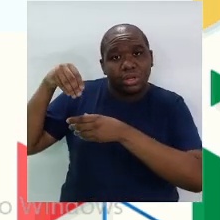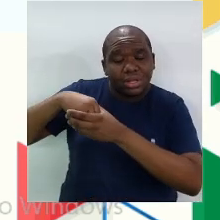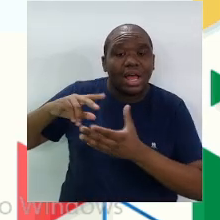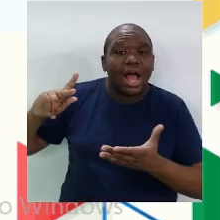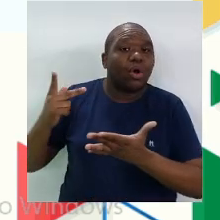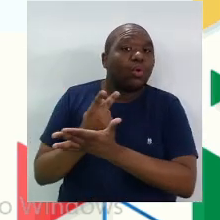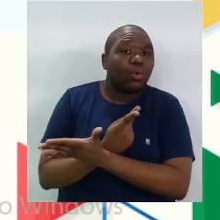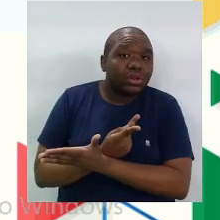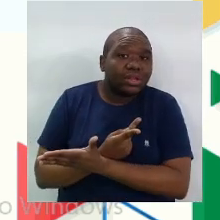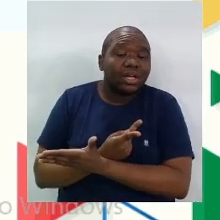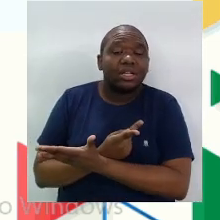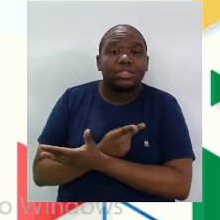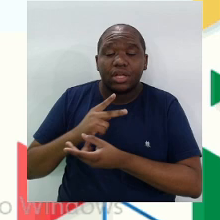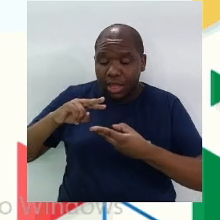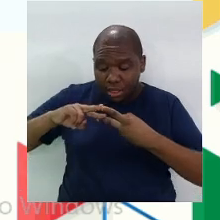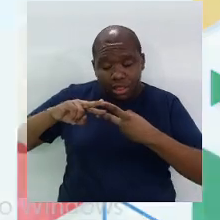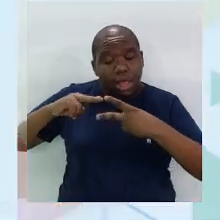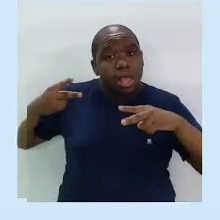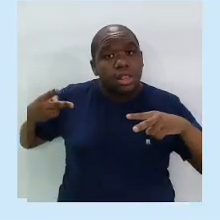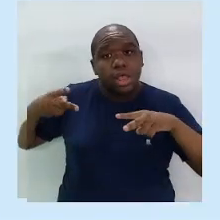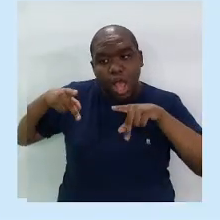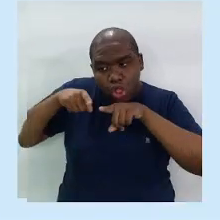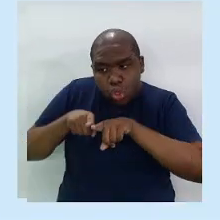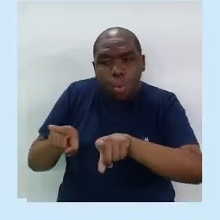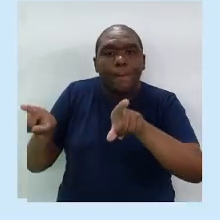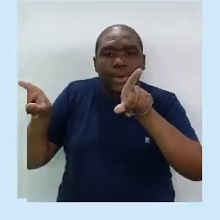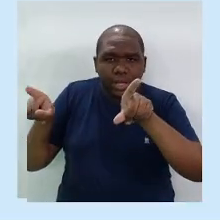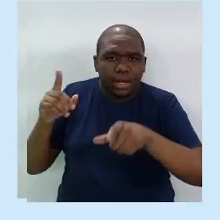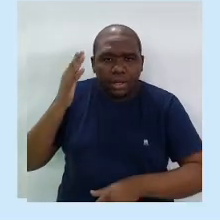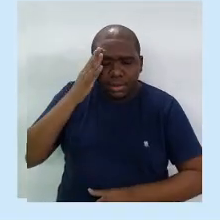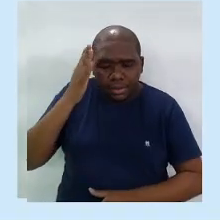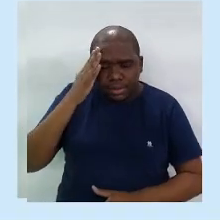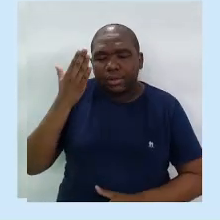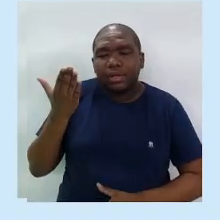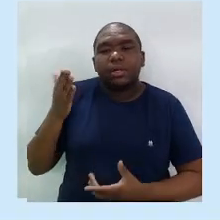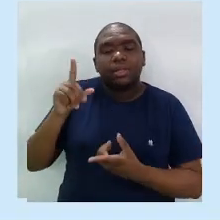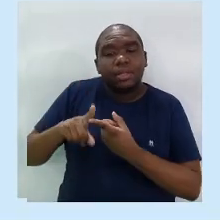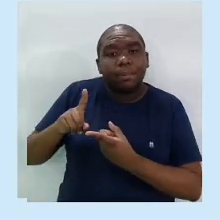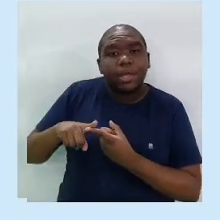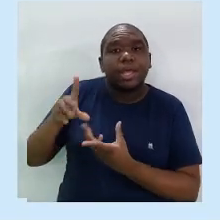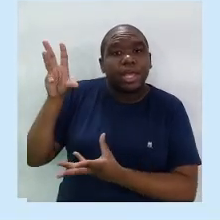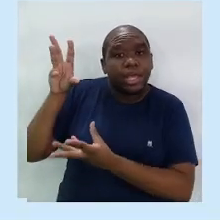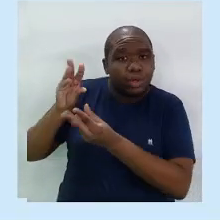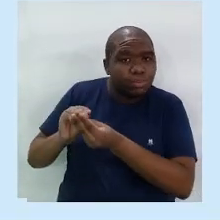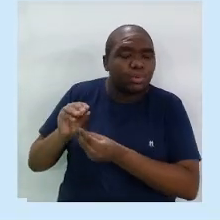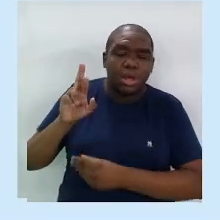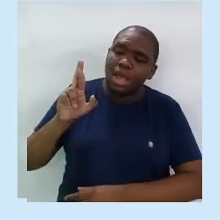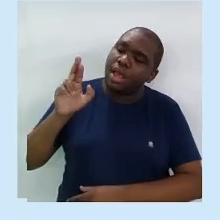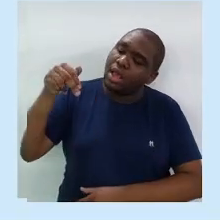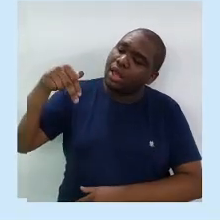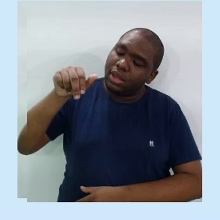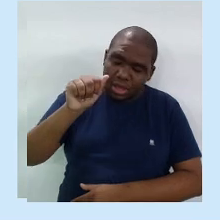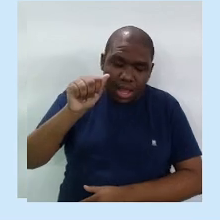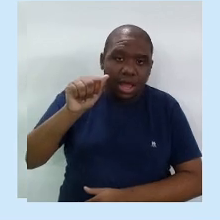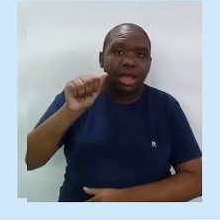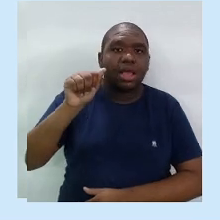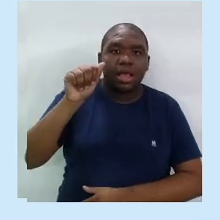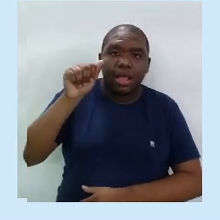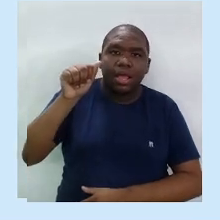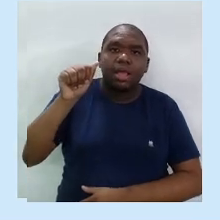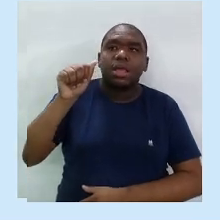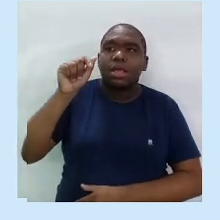ocorre a duplicação do DNA e a síntese do RNA, que a gente chama